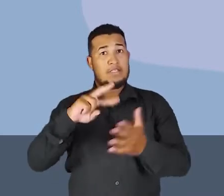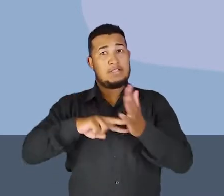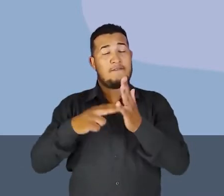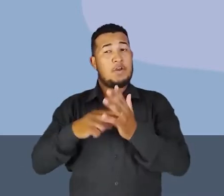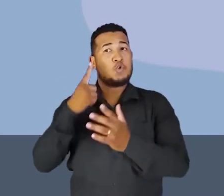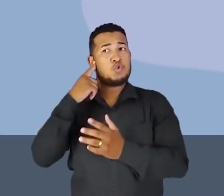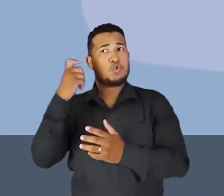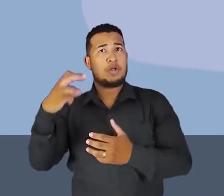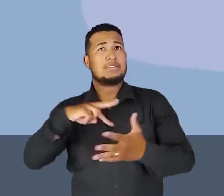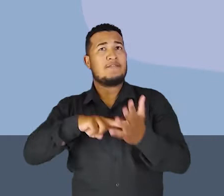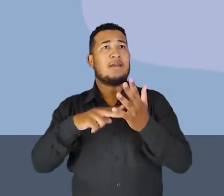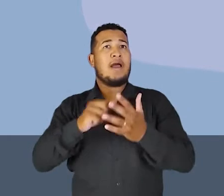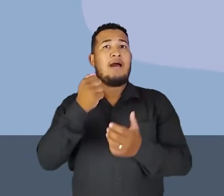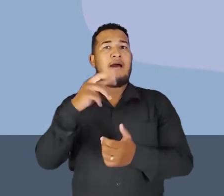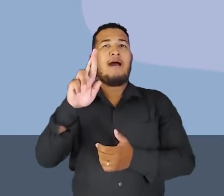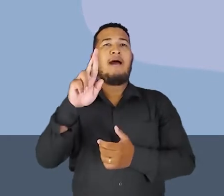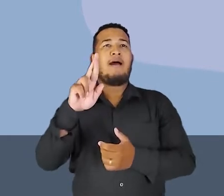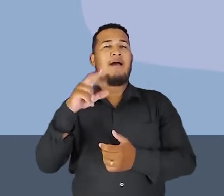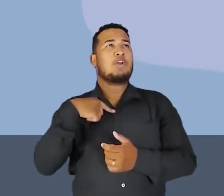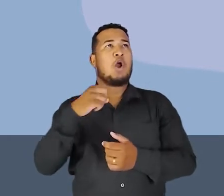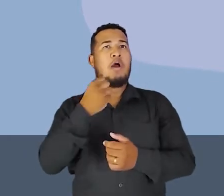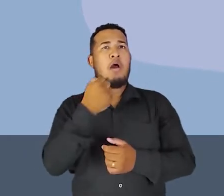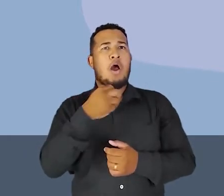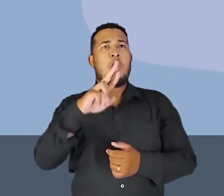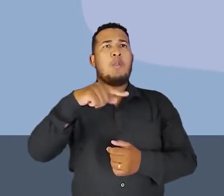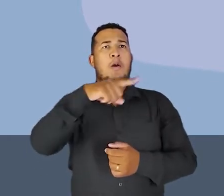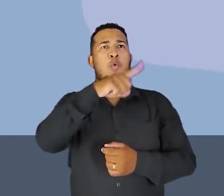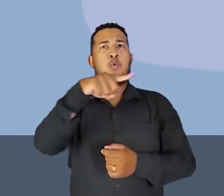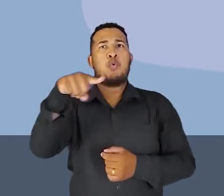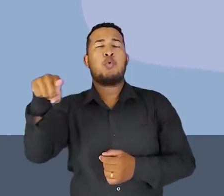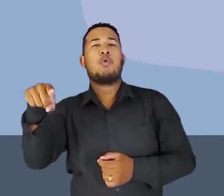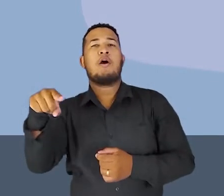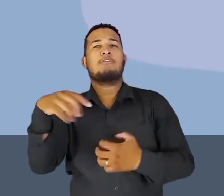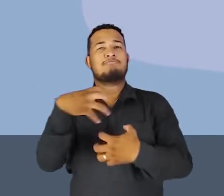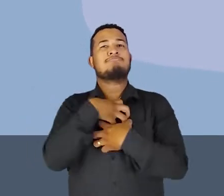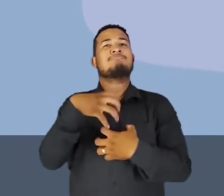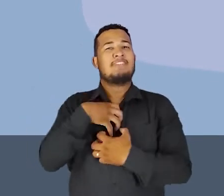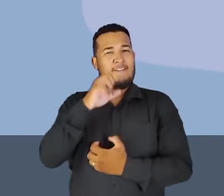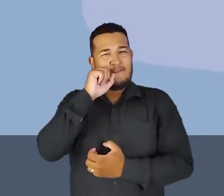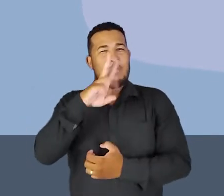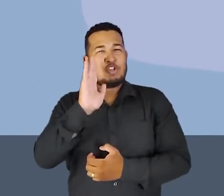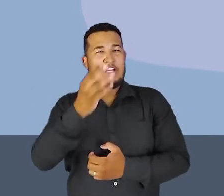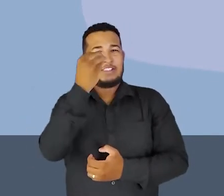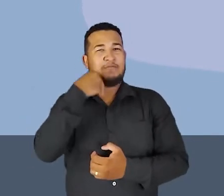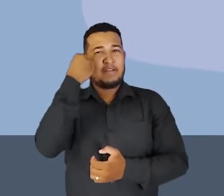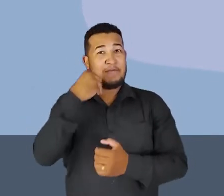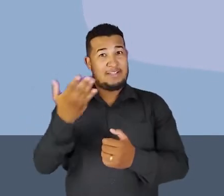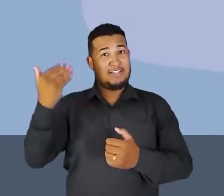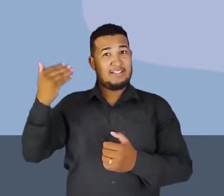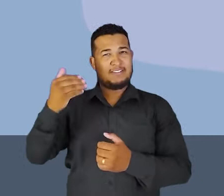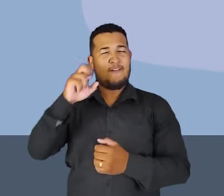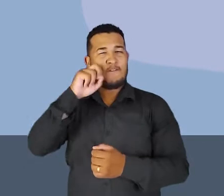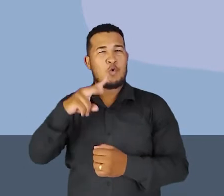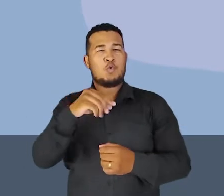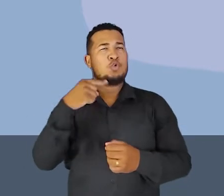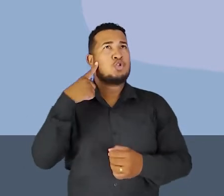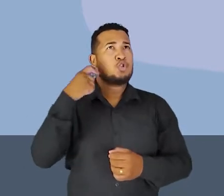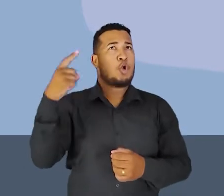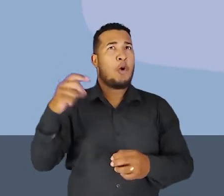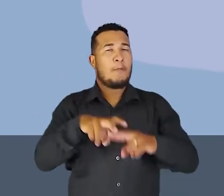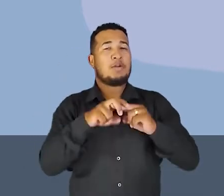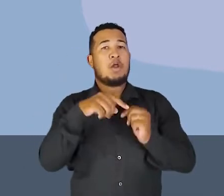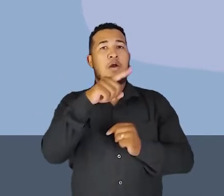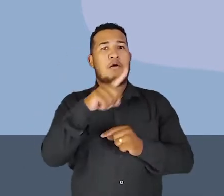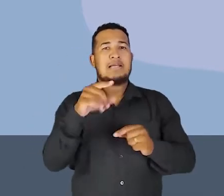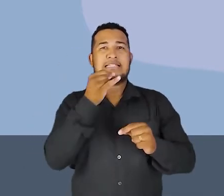resultantes da vibração do ar, né? Um pouco como nós vimos nas experimentações dos artistas anteriormente, né? Por exemplo,